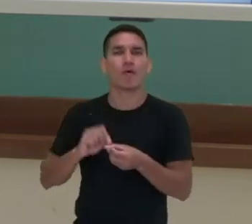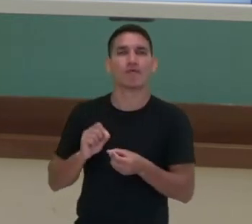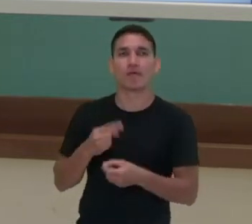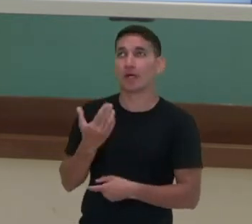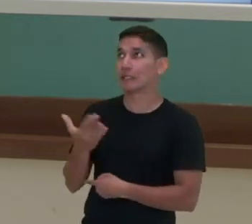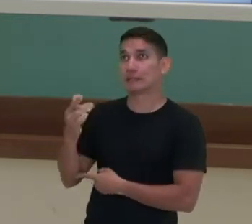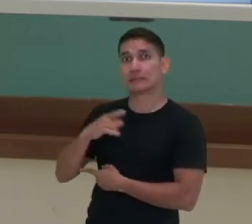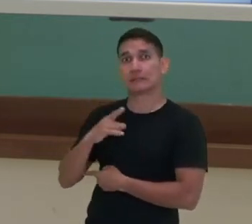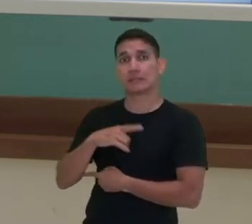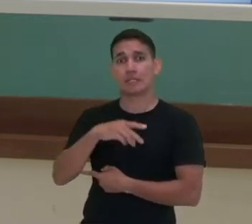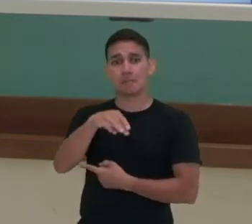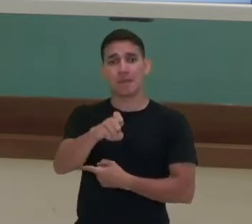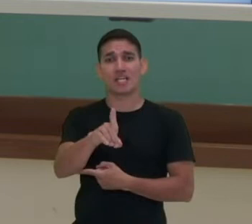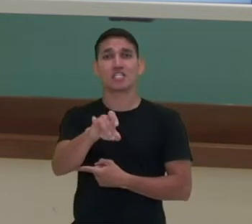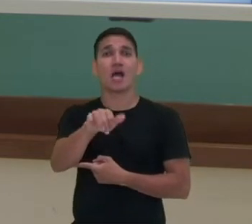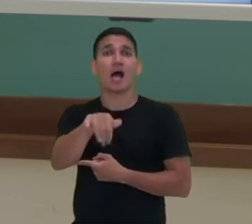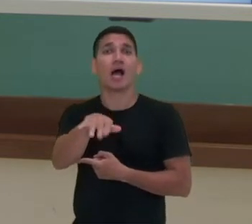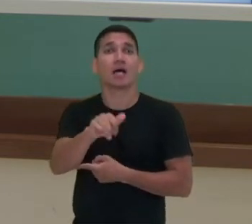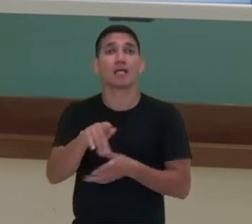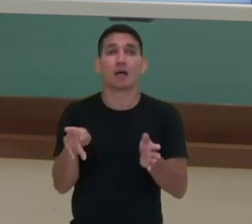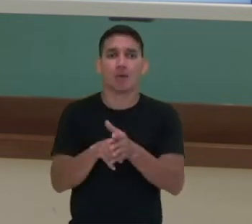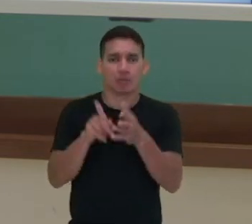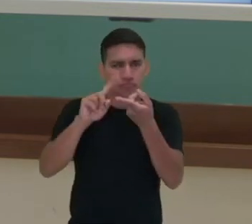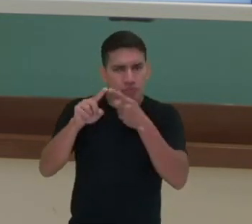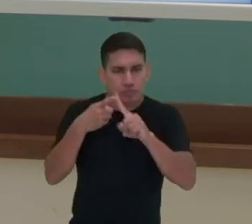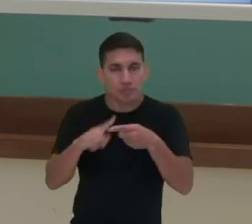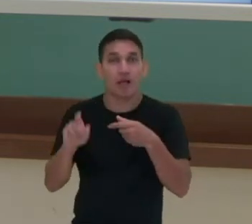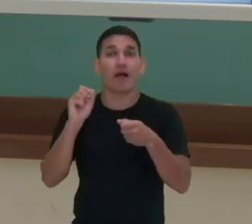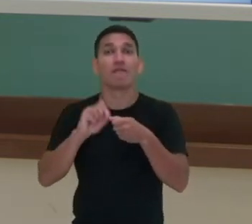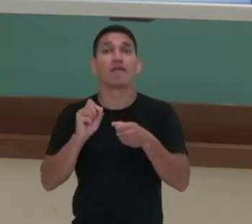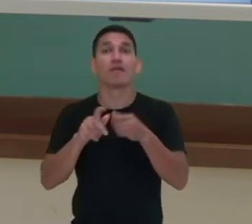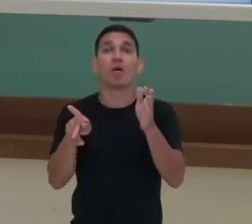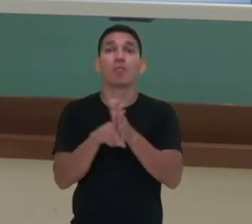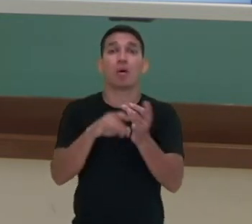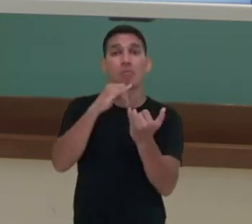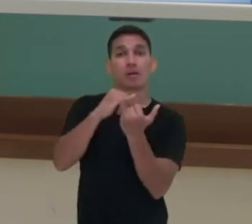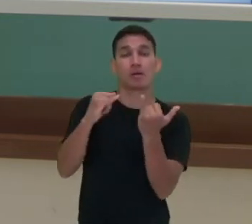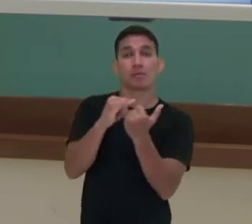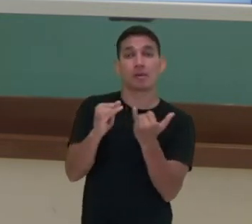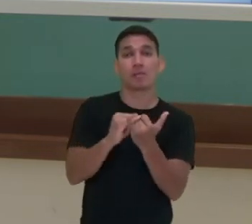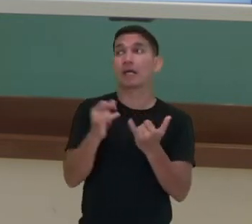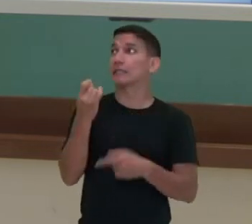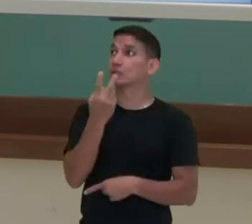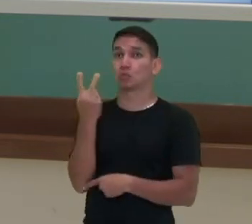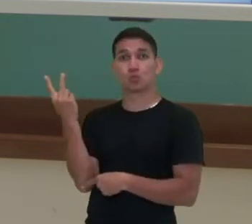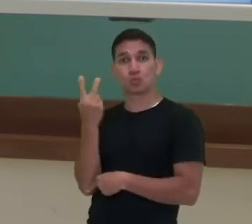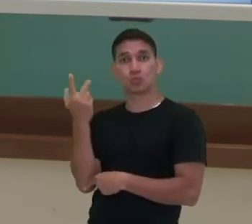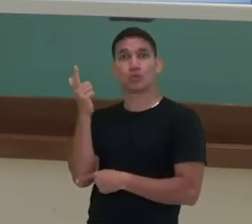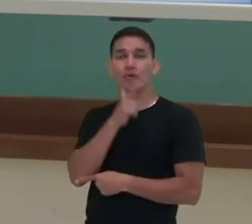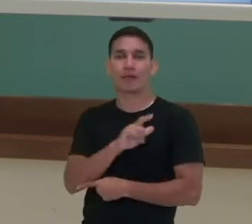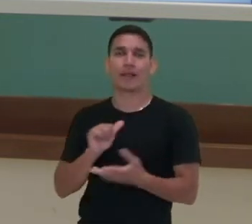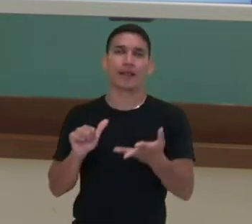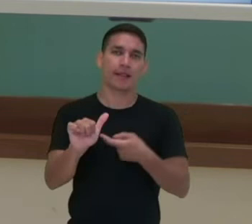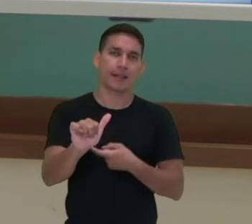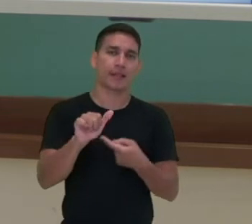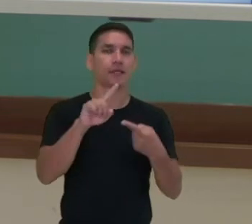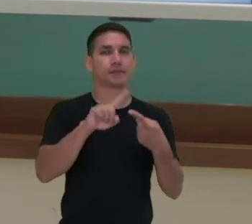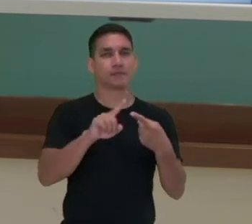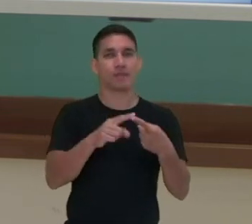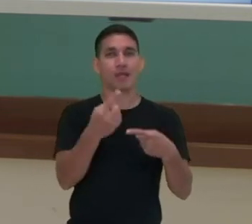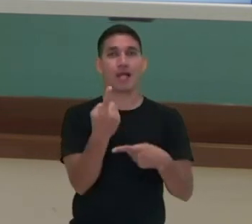a mediana? Para nós calcularmos a mediana, a gente vai tirar a média aritmética desses dois elementos. Nesse